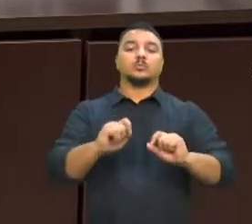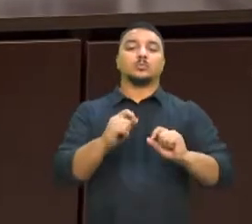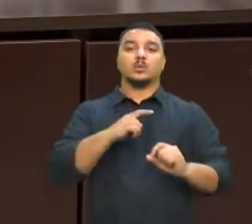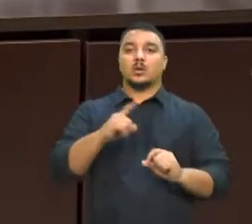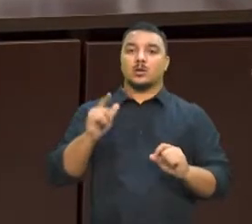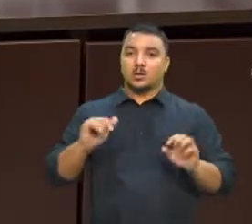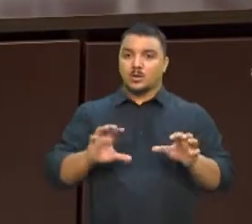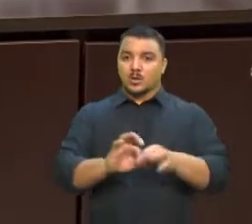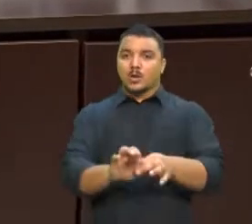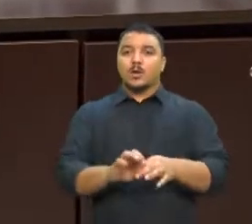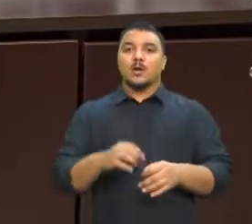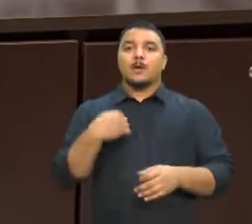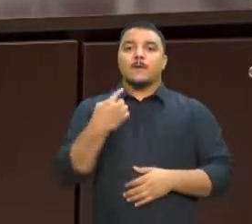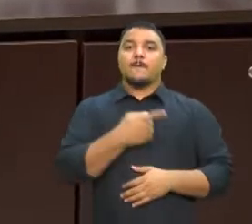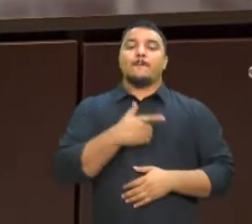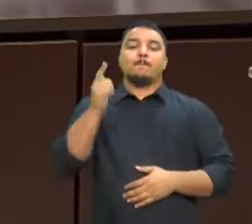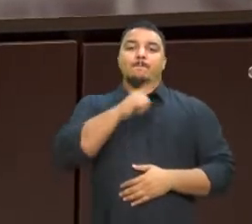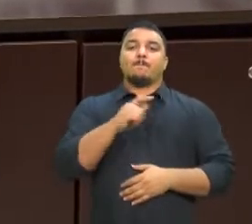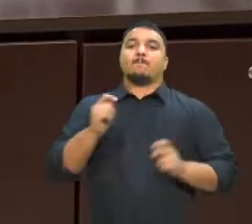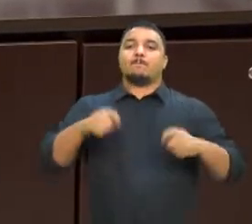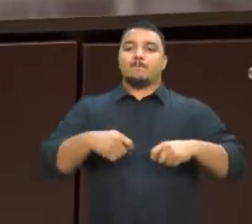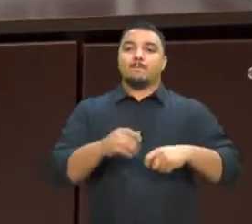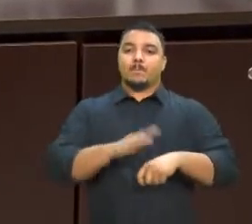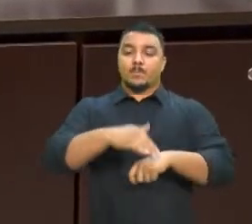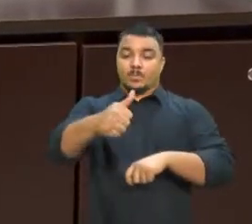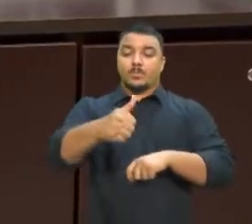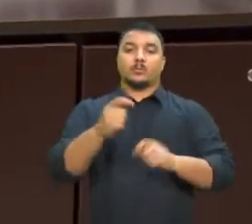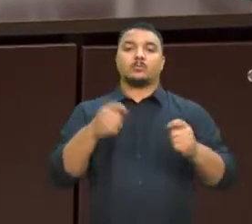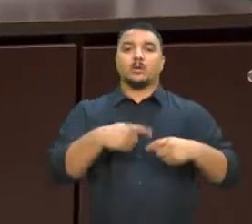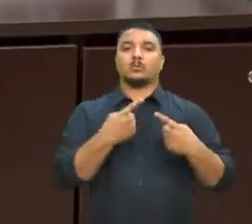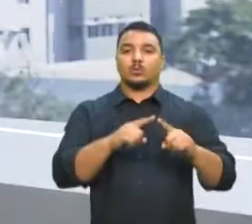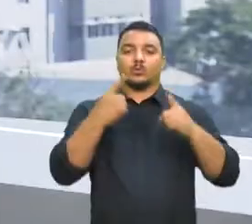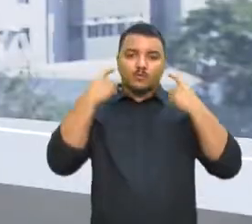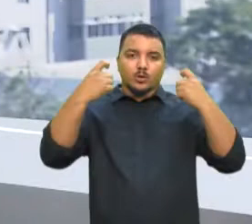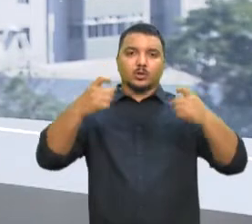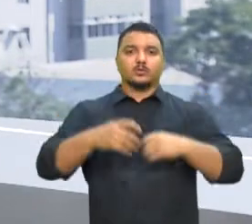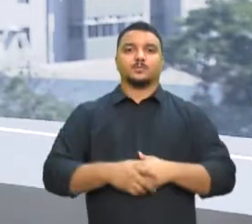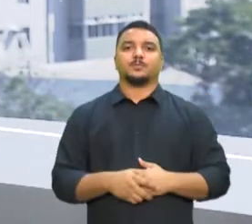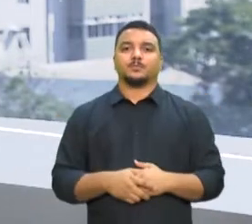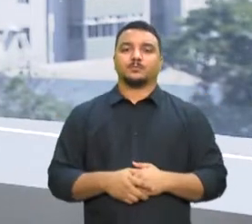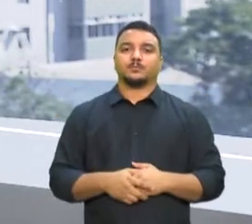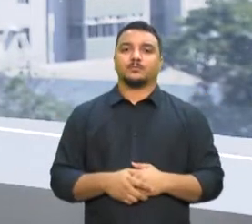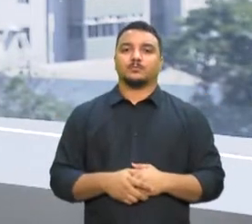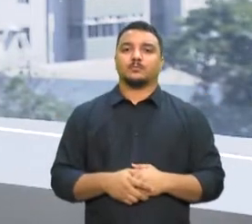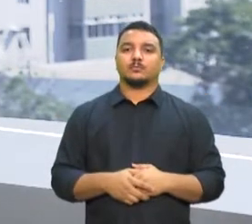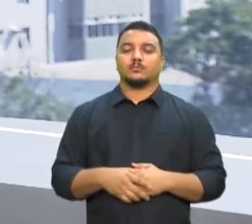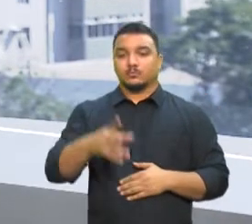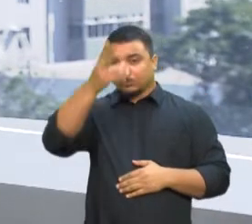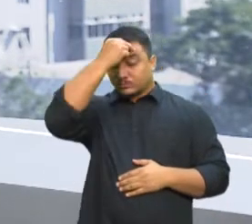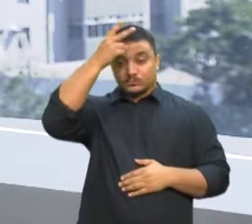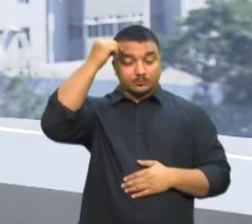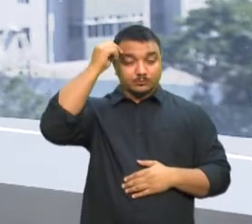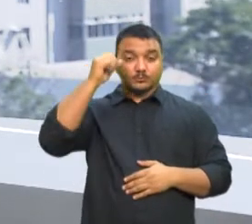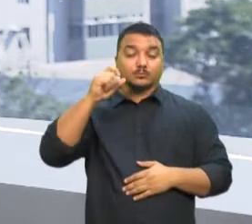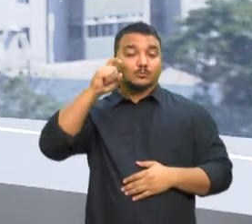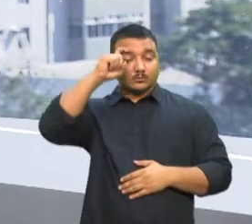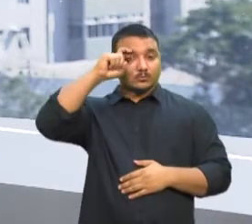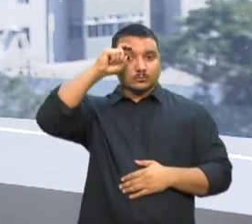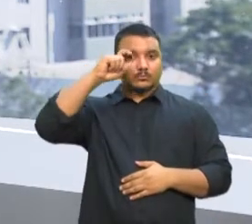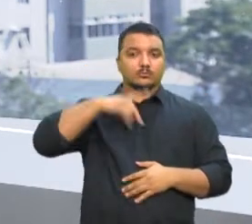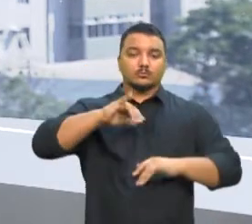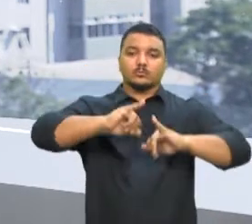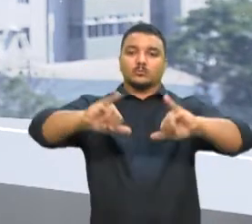integrada, a gente vai ter muito mais êxito no combate às violências. E o prefeito de Fortaleza, José Sarto, anunciou